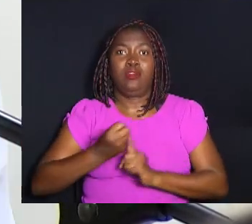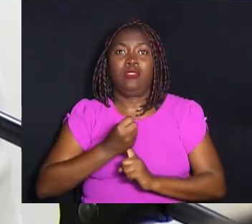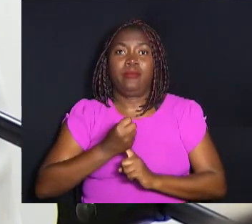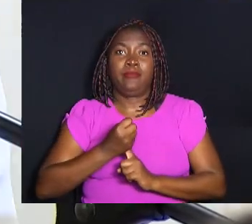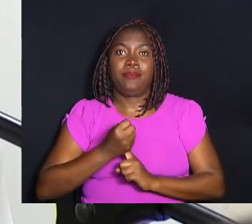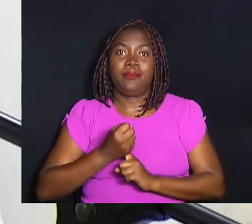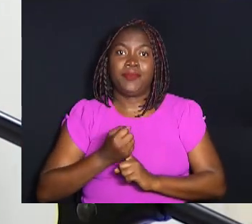sociedade também